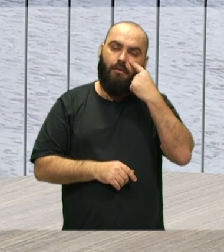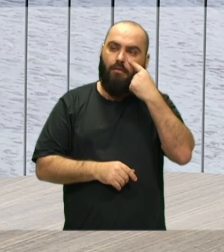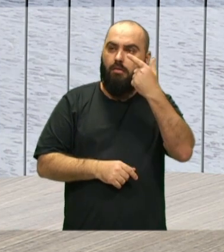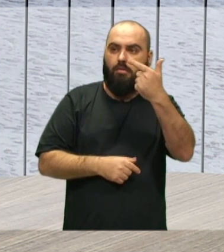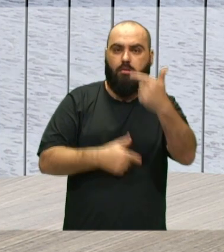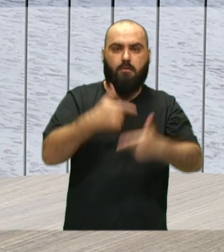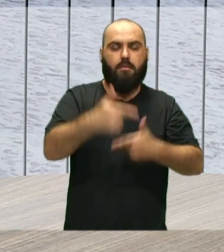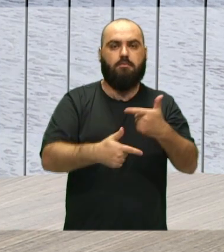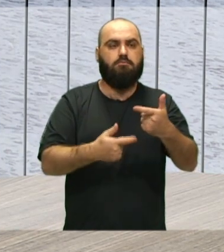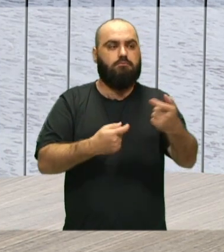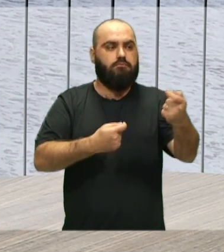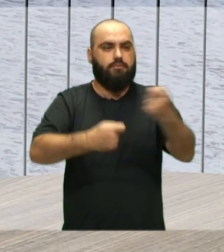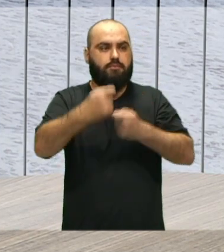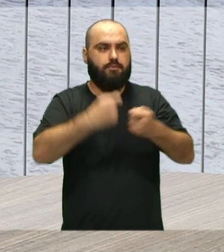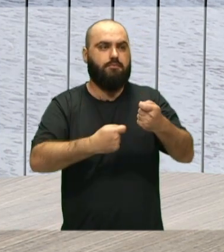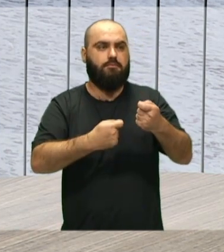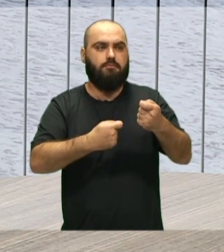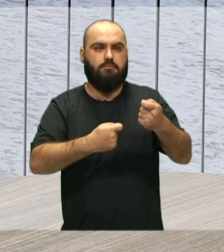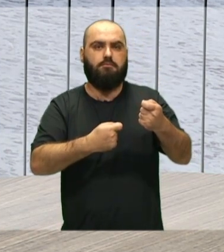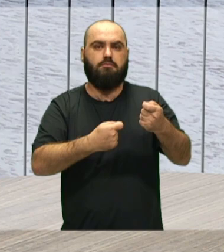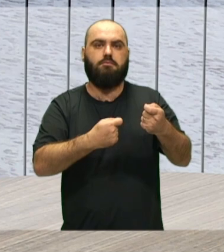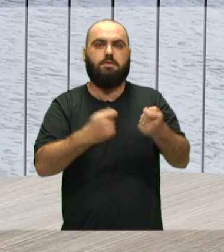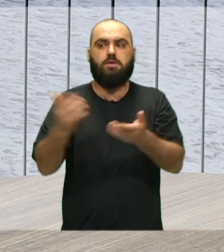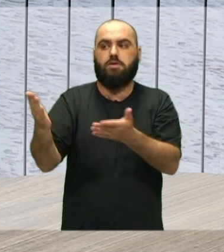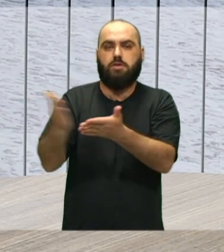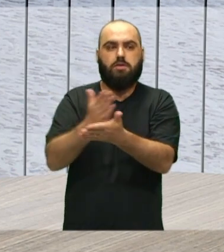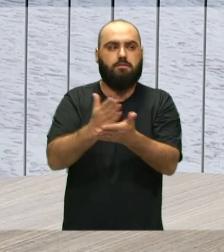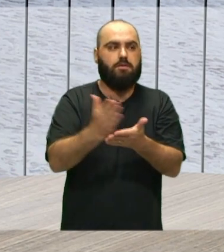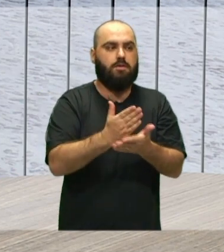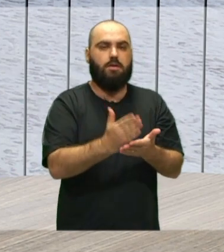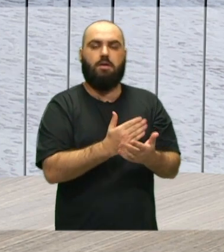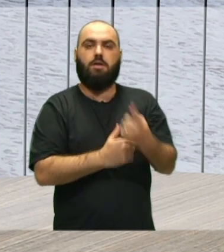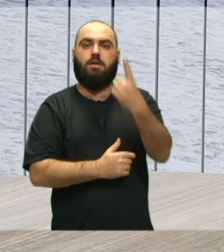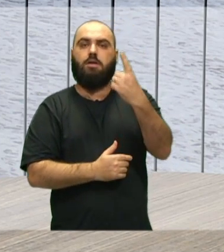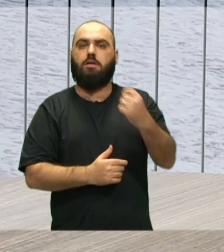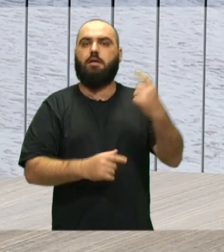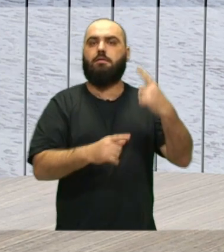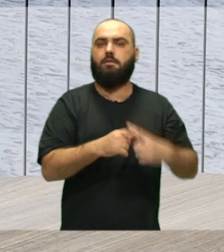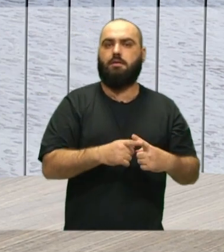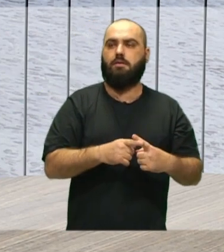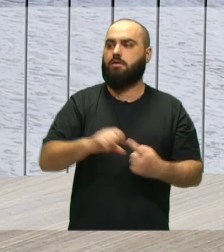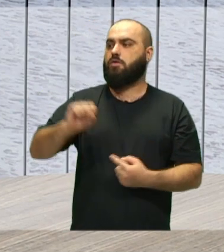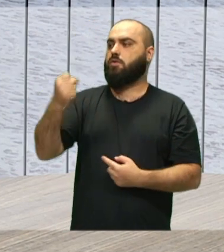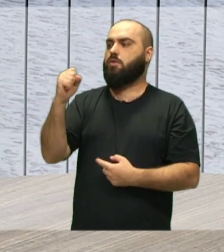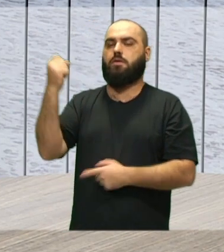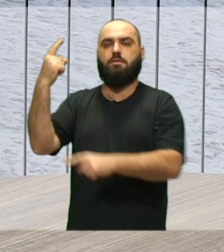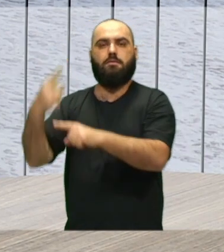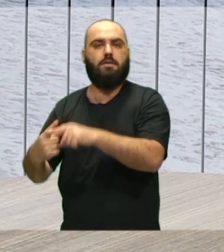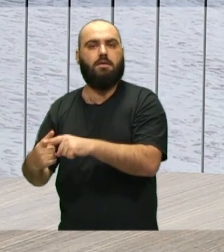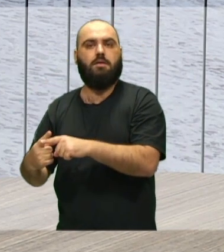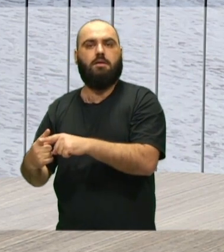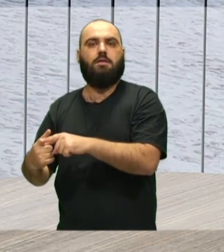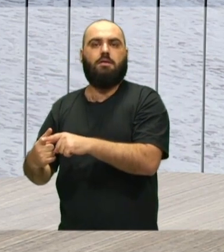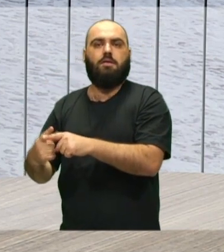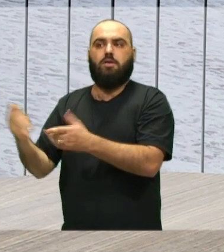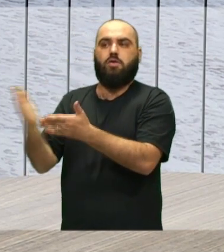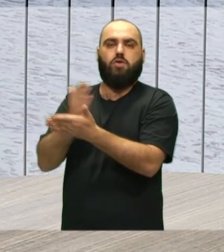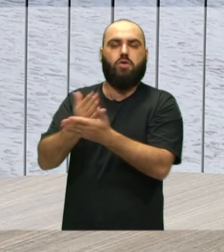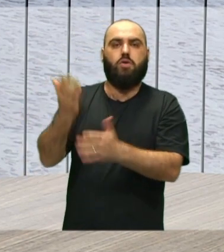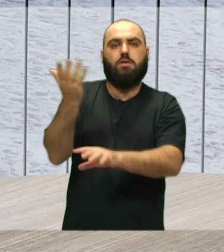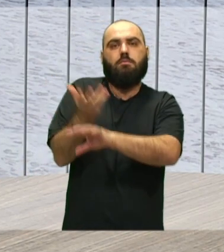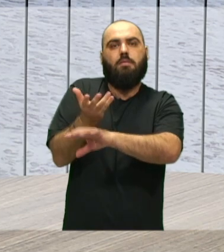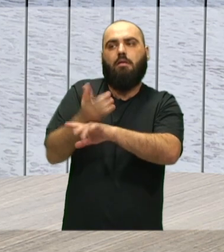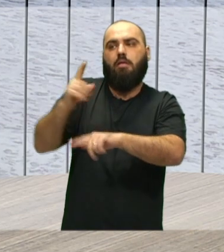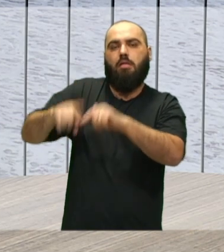administrativo, muitos vão dividir em 10 matérias, muitos vão dividir em 8 matérias, muitos vão dividir em 12 matérias, a gente